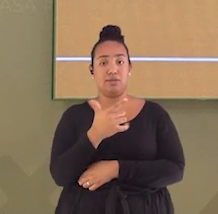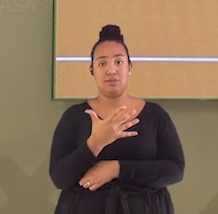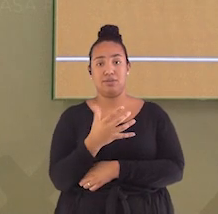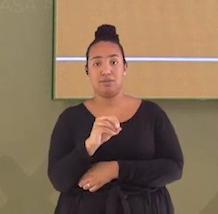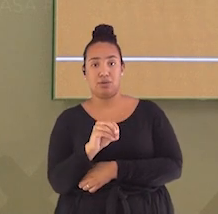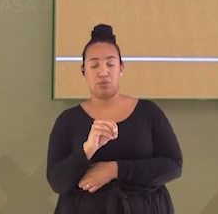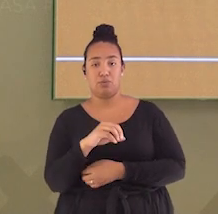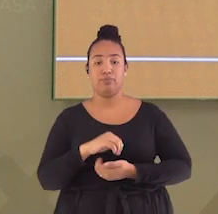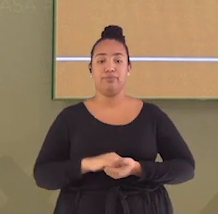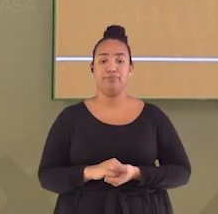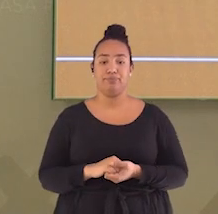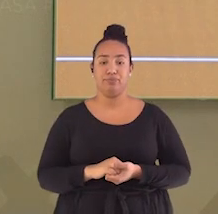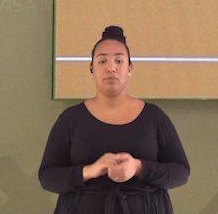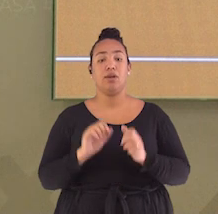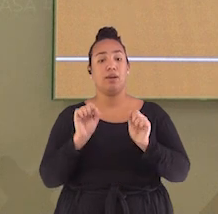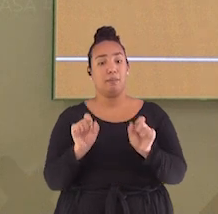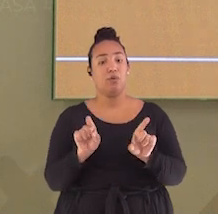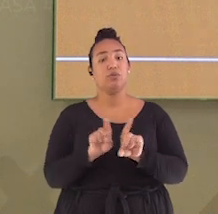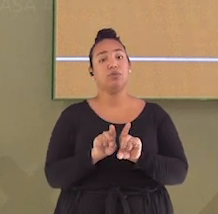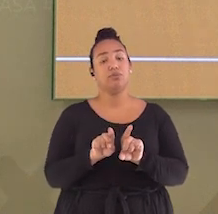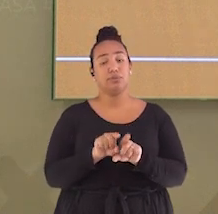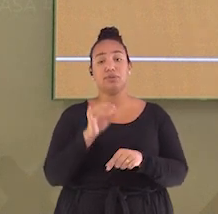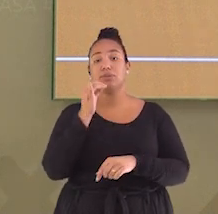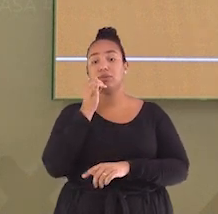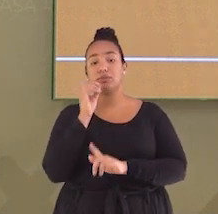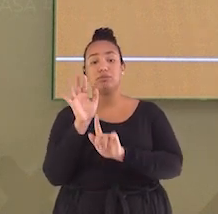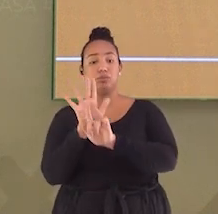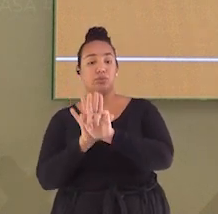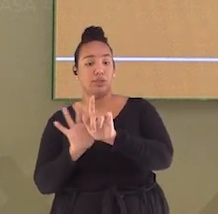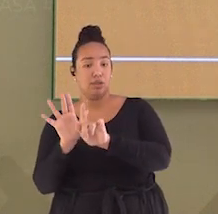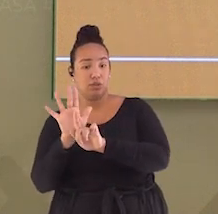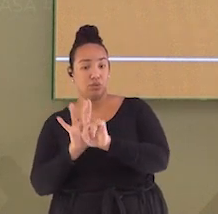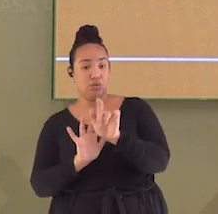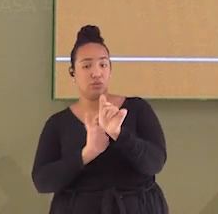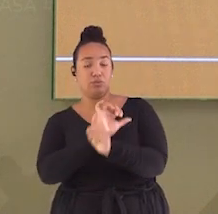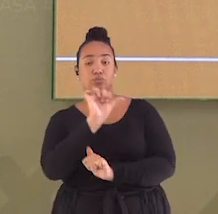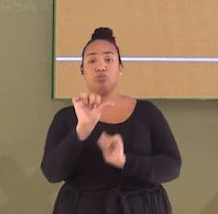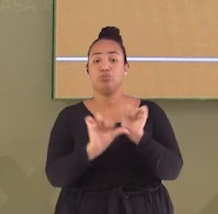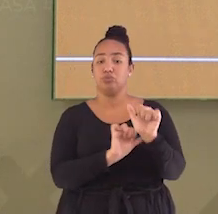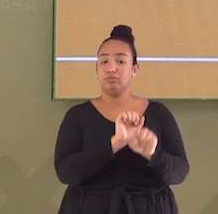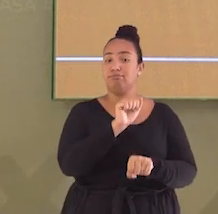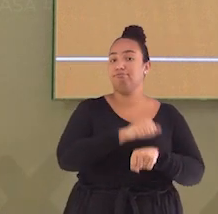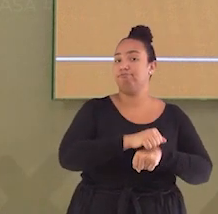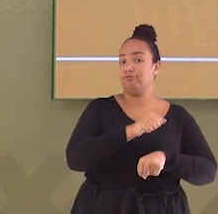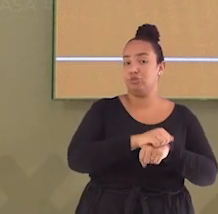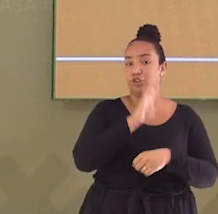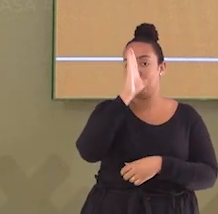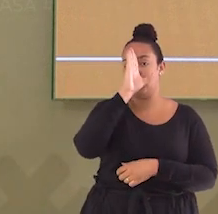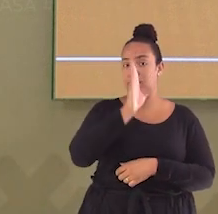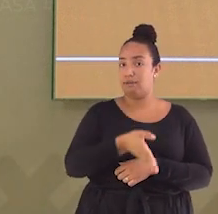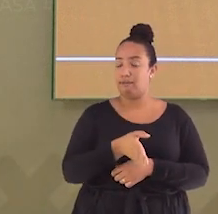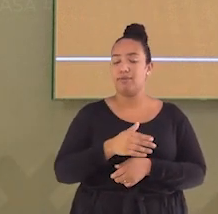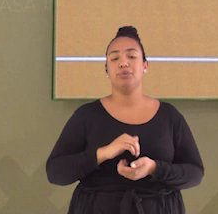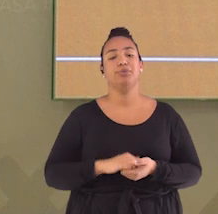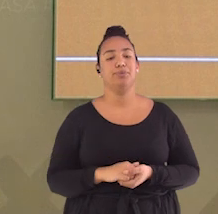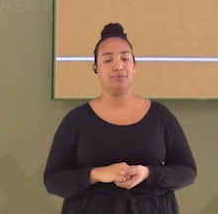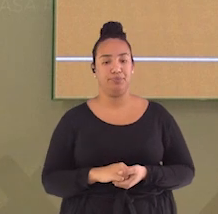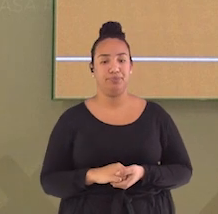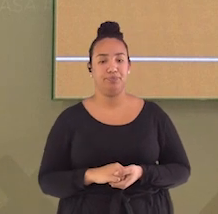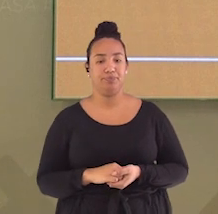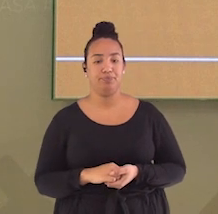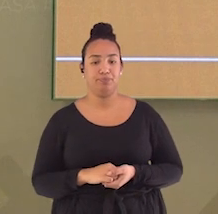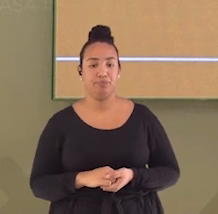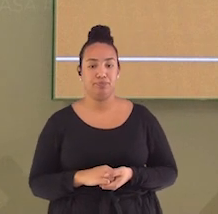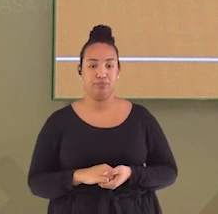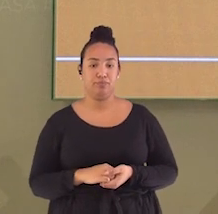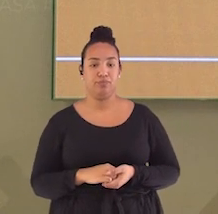forma reversa, do estado gasoso para o sólido. E lembrando que nessas partes